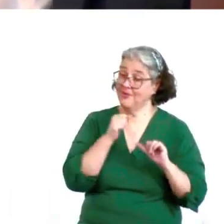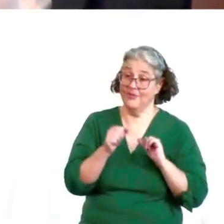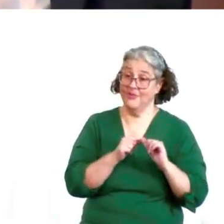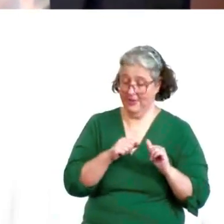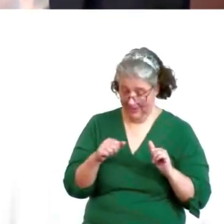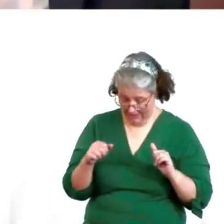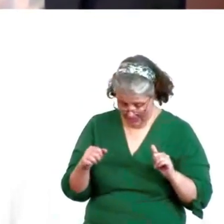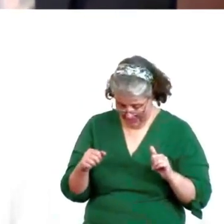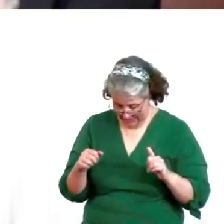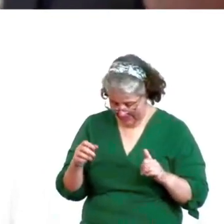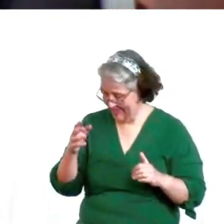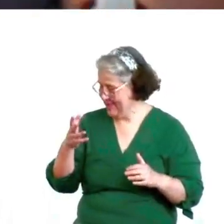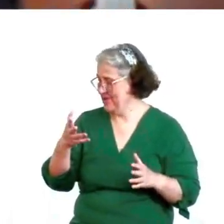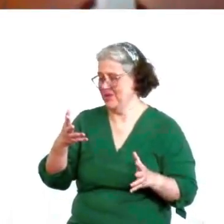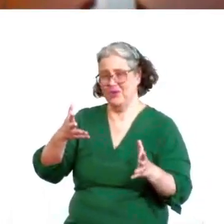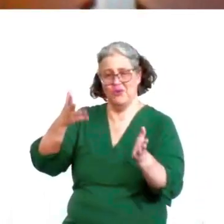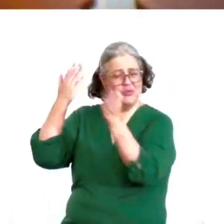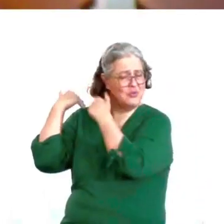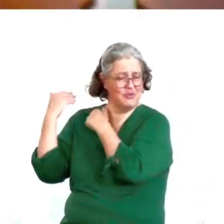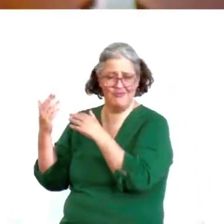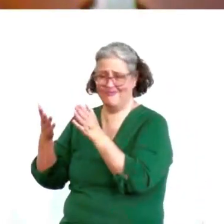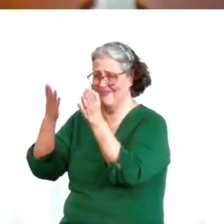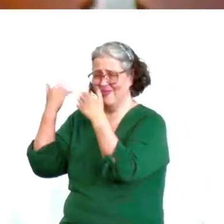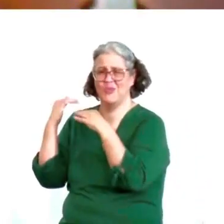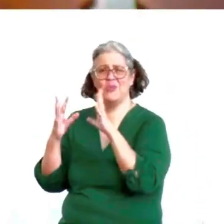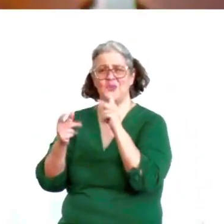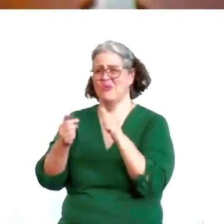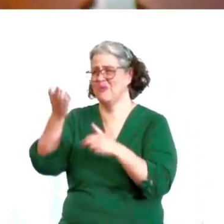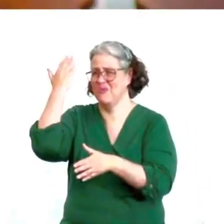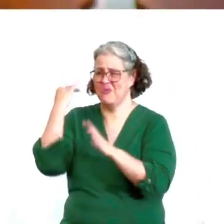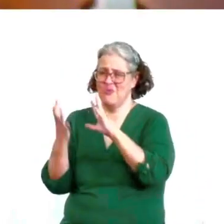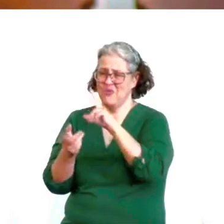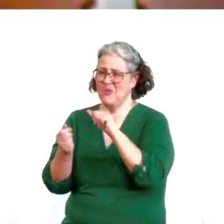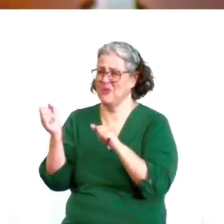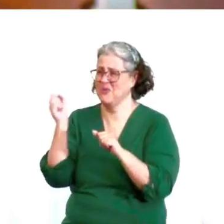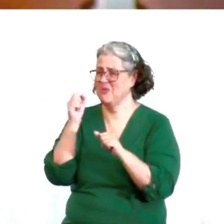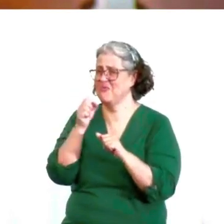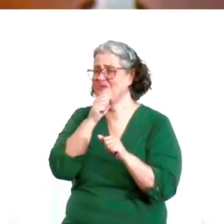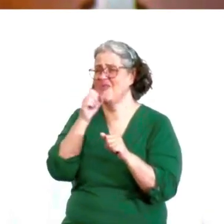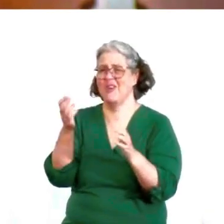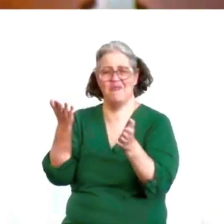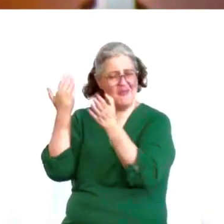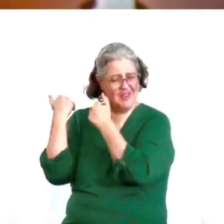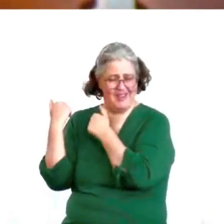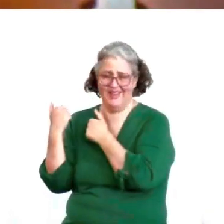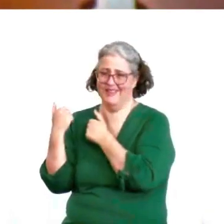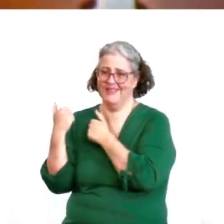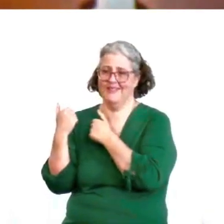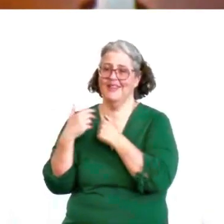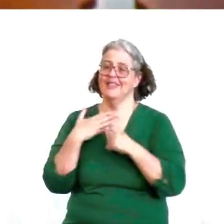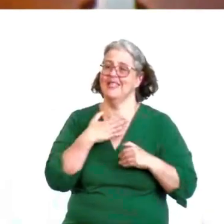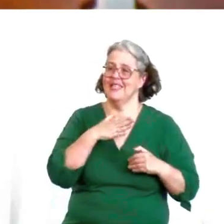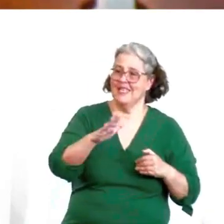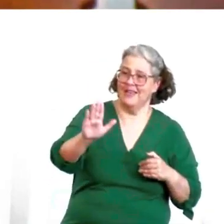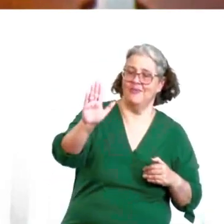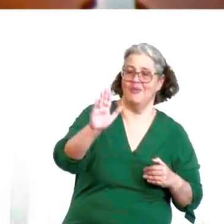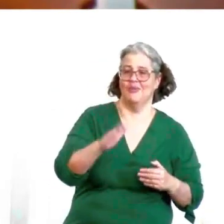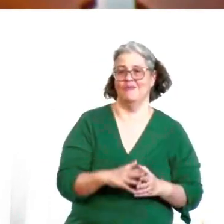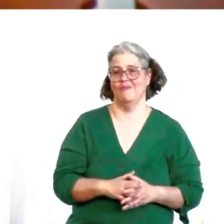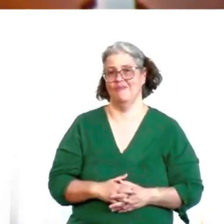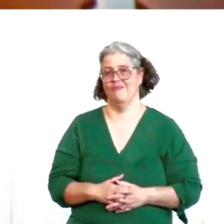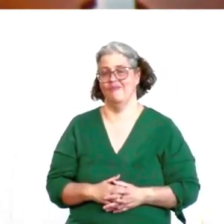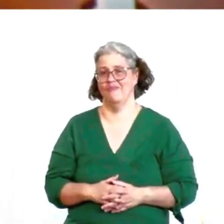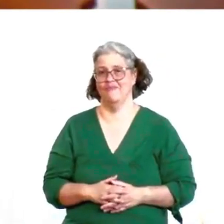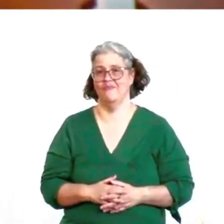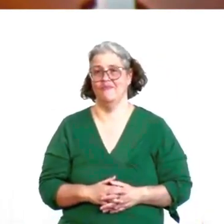para trás para desfrutar da presença de Deus. Se ainda nós não